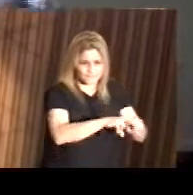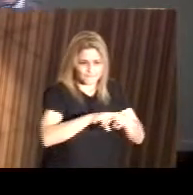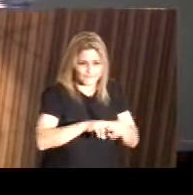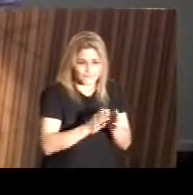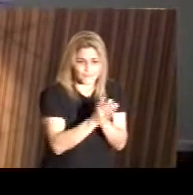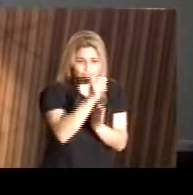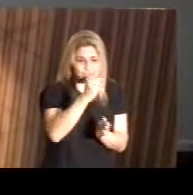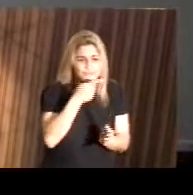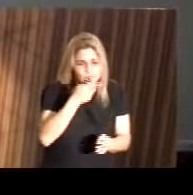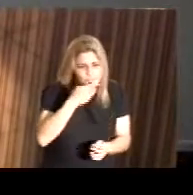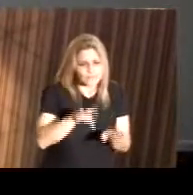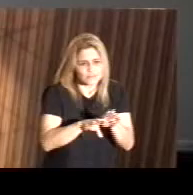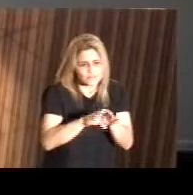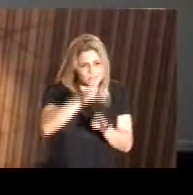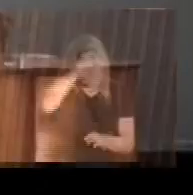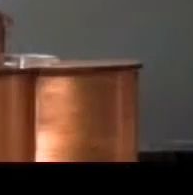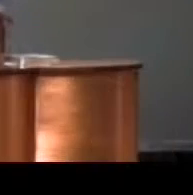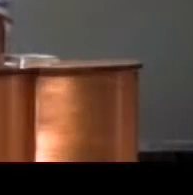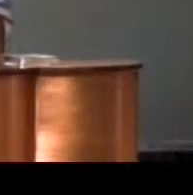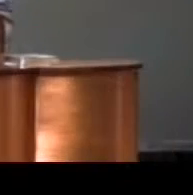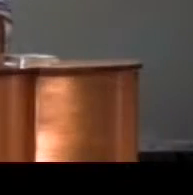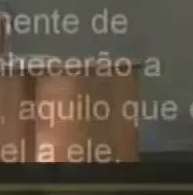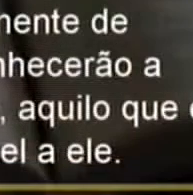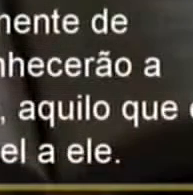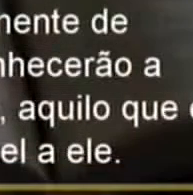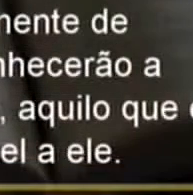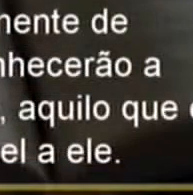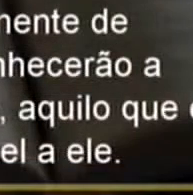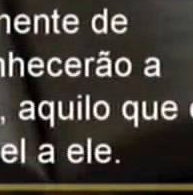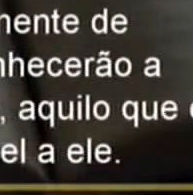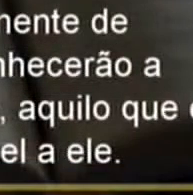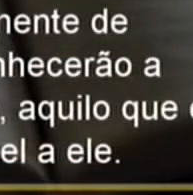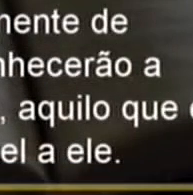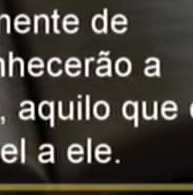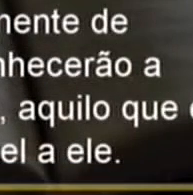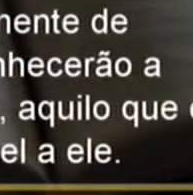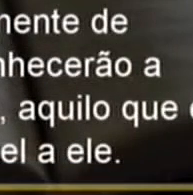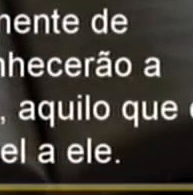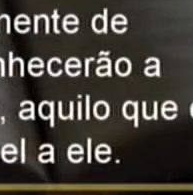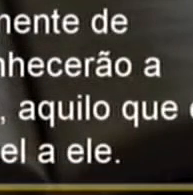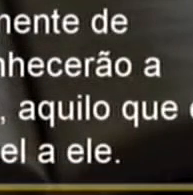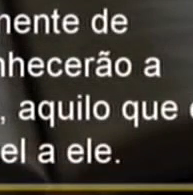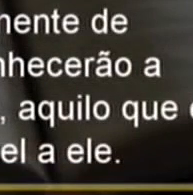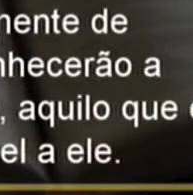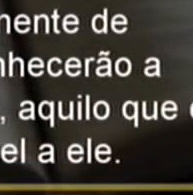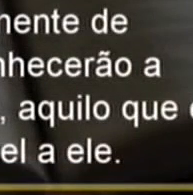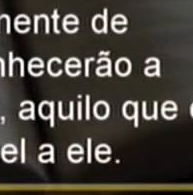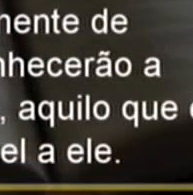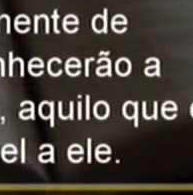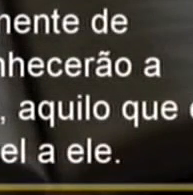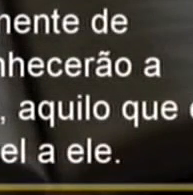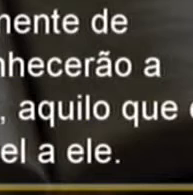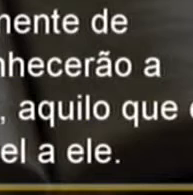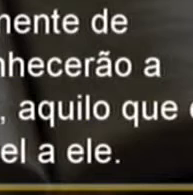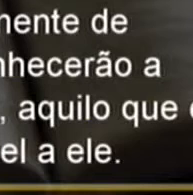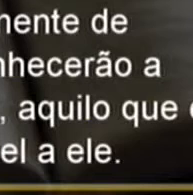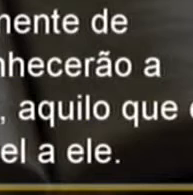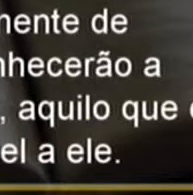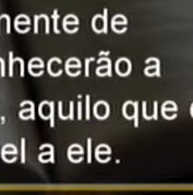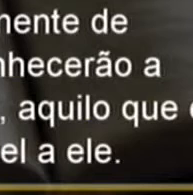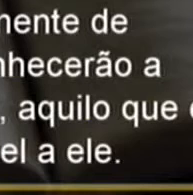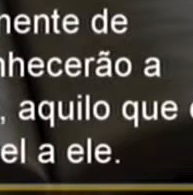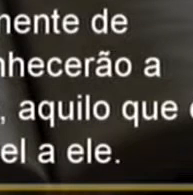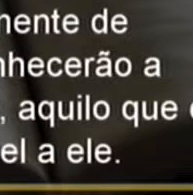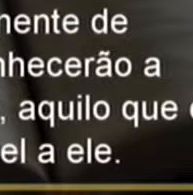dizer em Romanos 12, versículo 2, olha o que a Bíblia diz: não vivam como vivem as pessoas